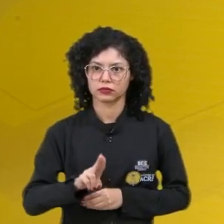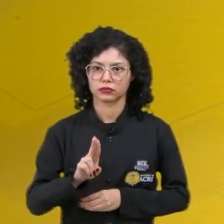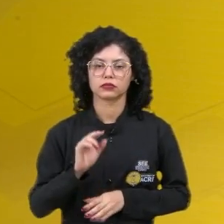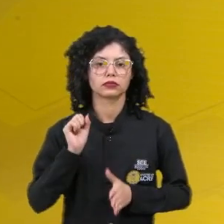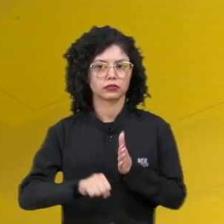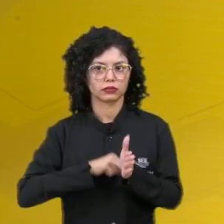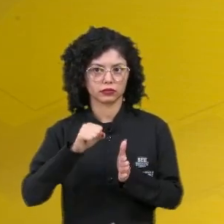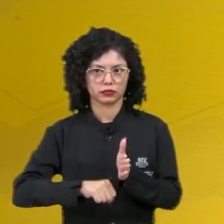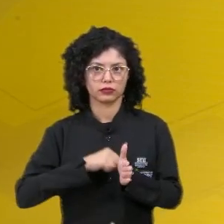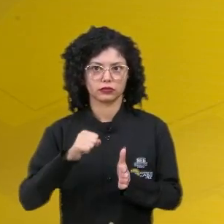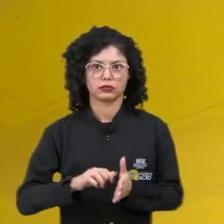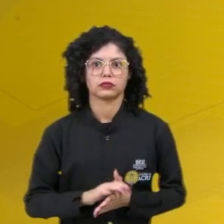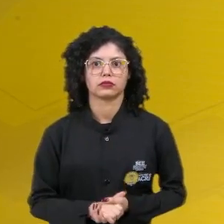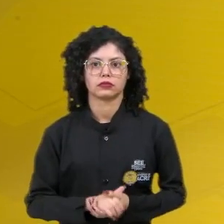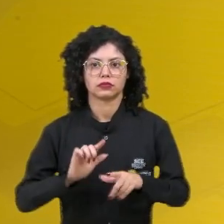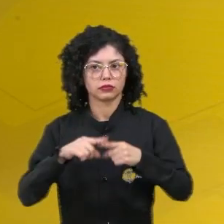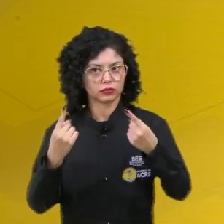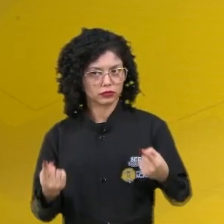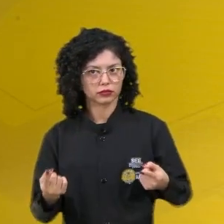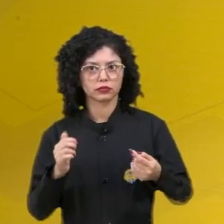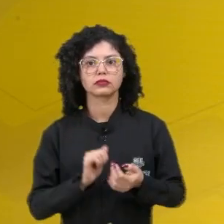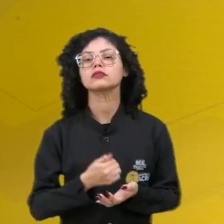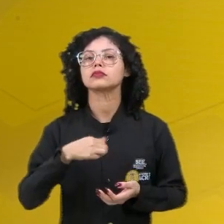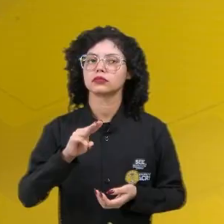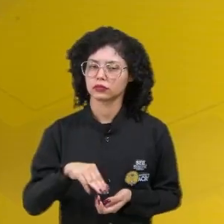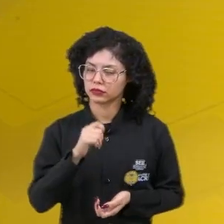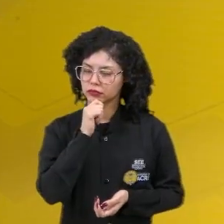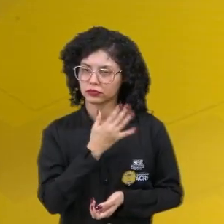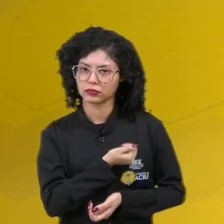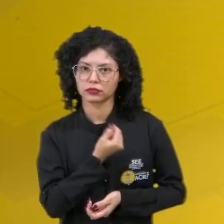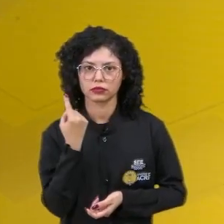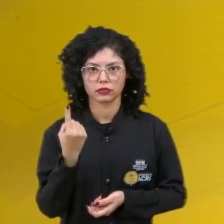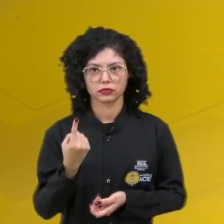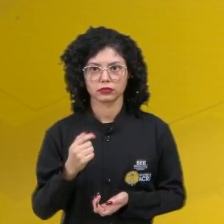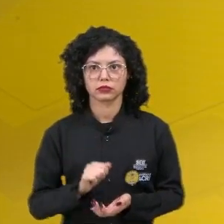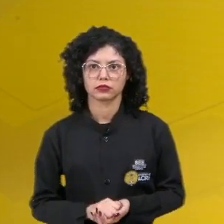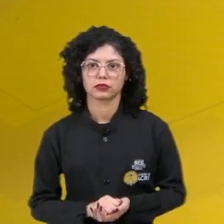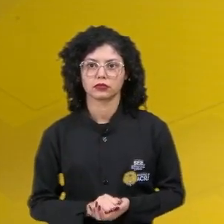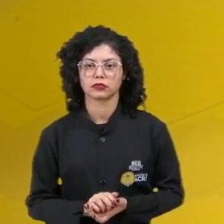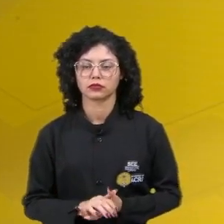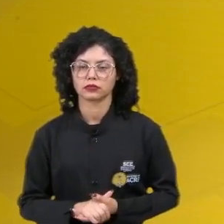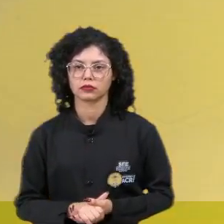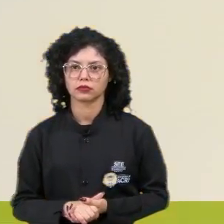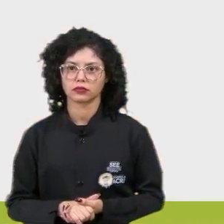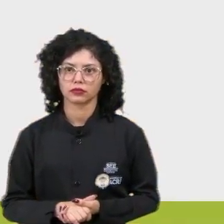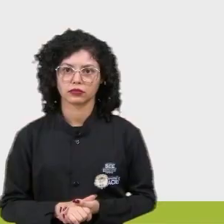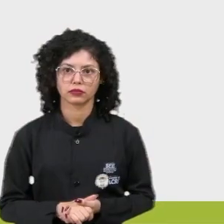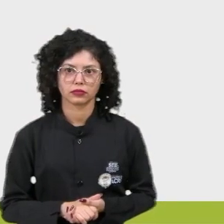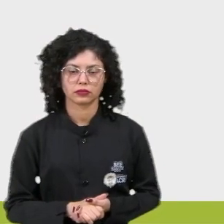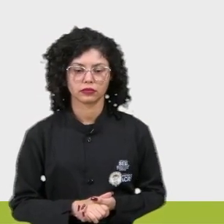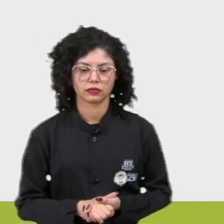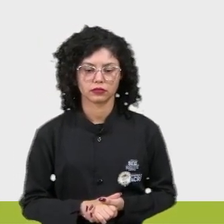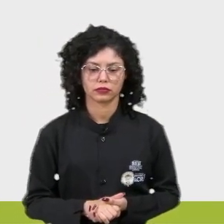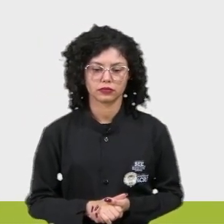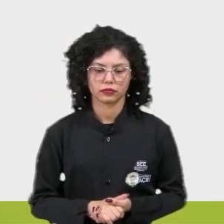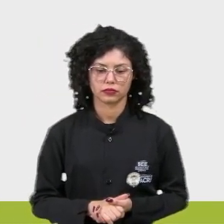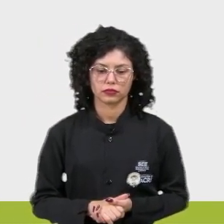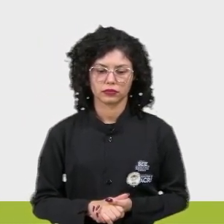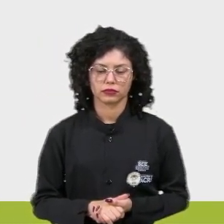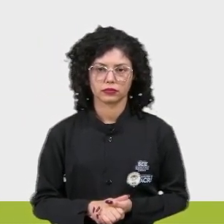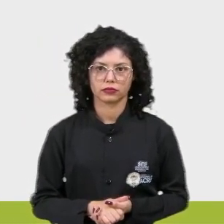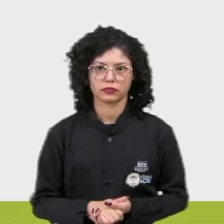ferroviário, mas quem ainda está em número 1 é o rodoviário. Tá? Continuando, os vagões de